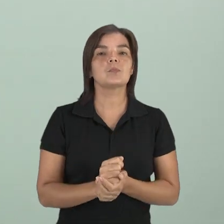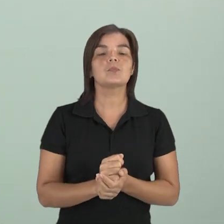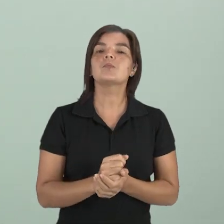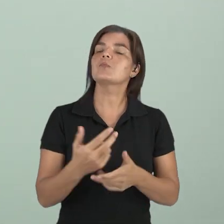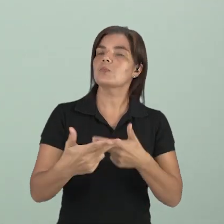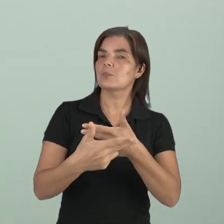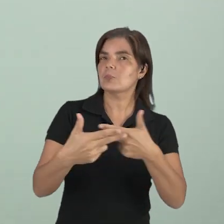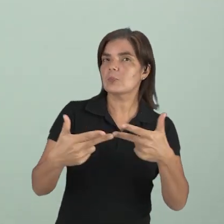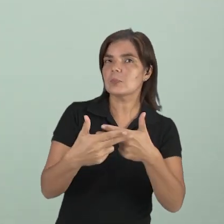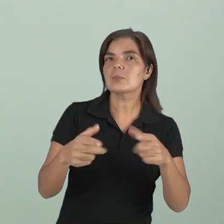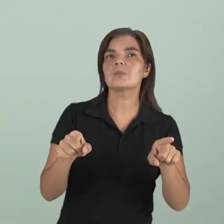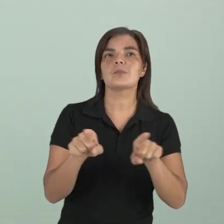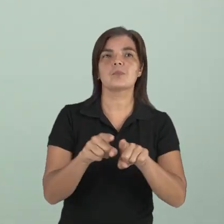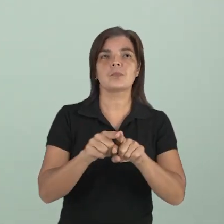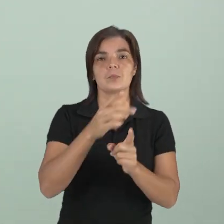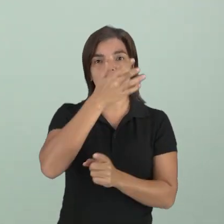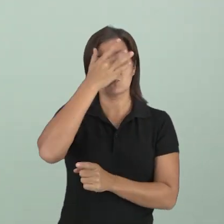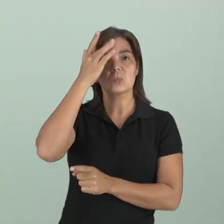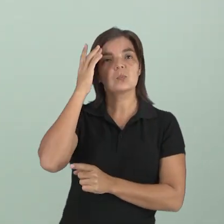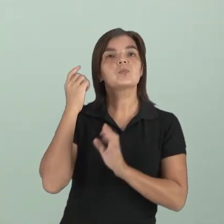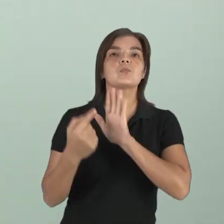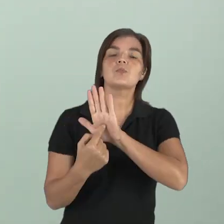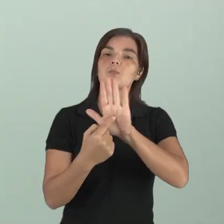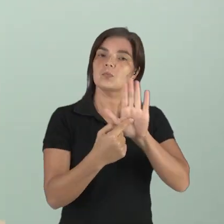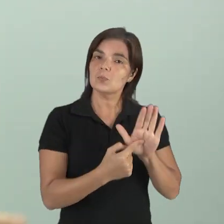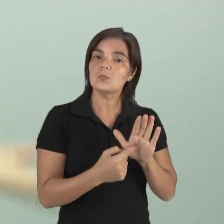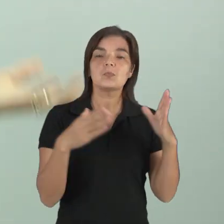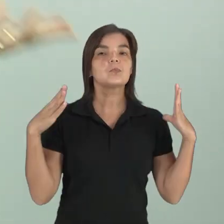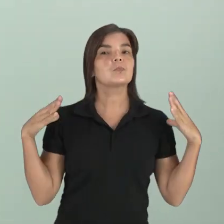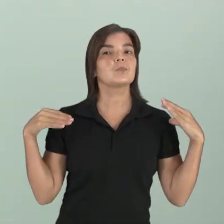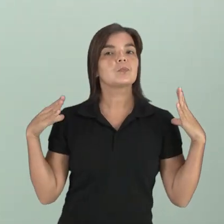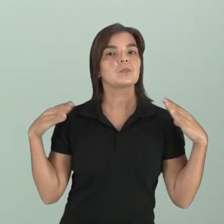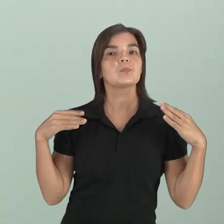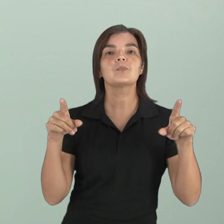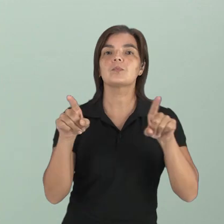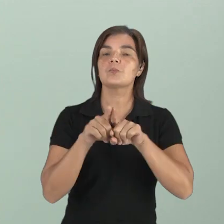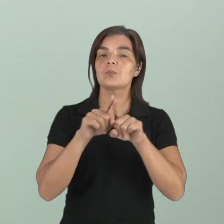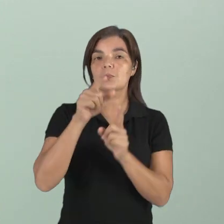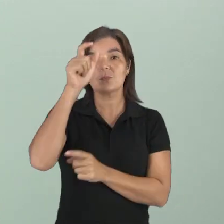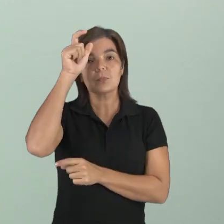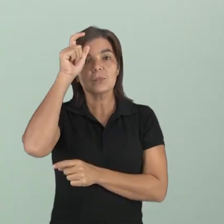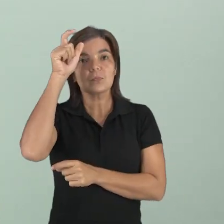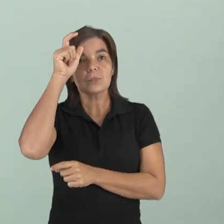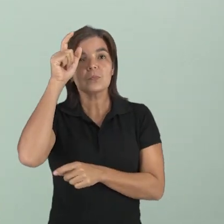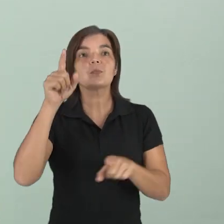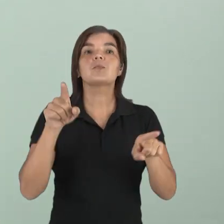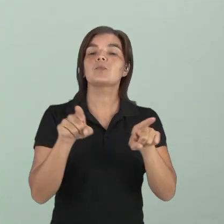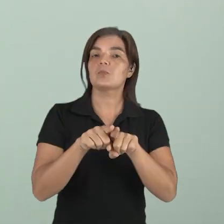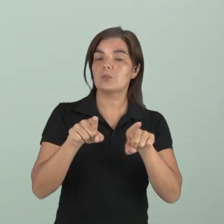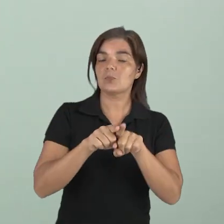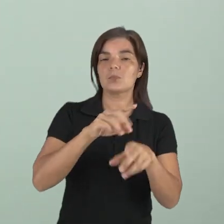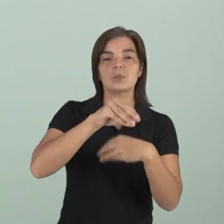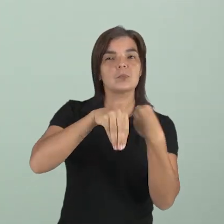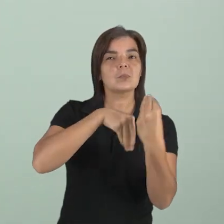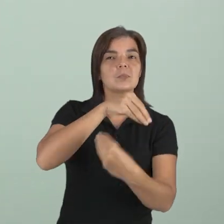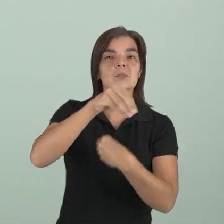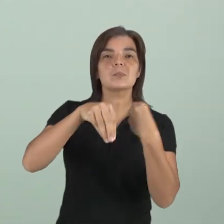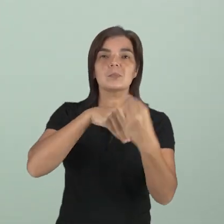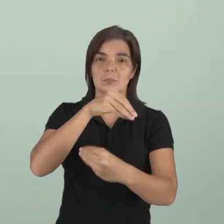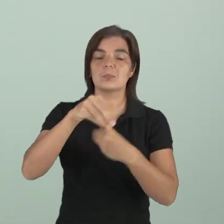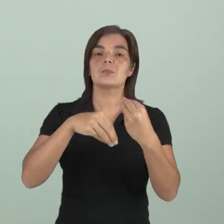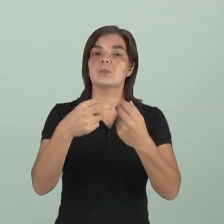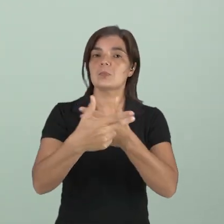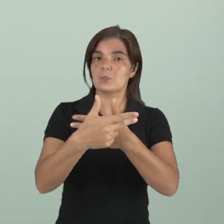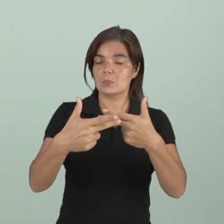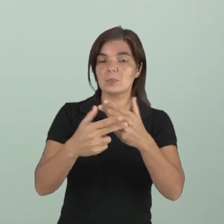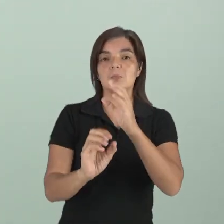algumas alegorias, tem personagens que representam anjos, que representam demônios. Então, é uma mistura, né,